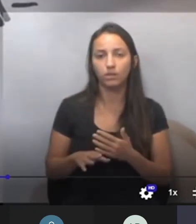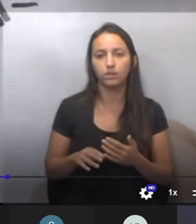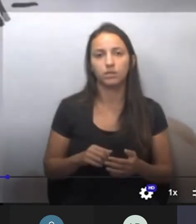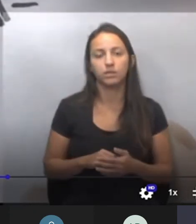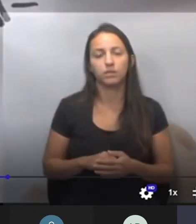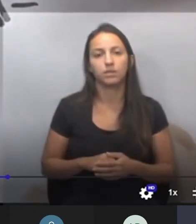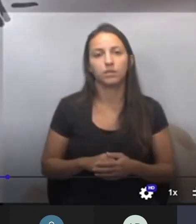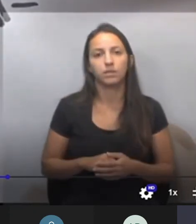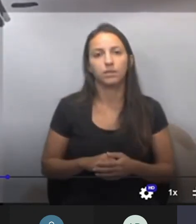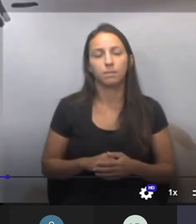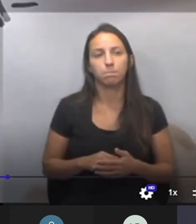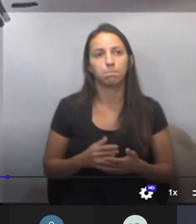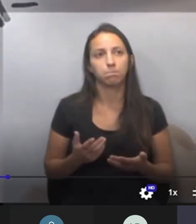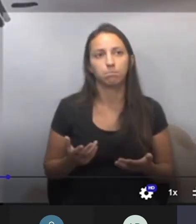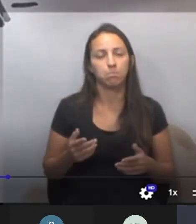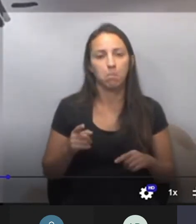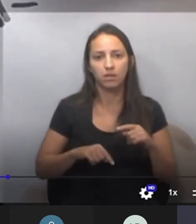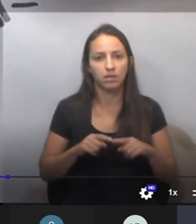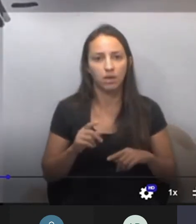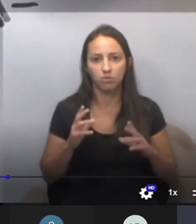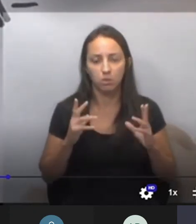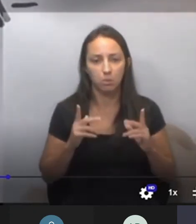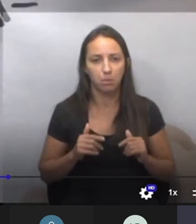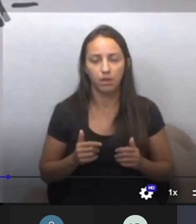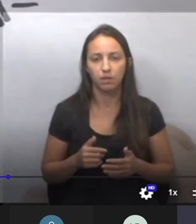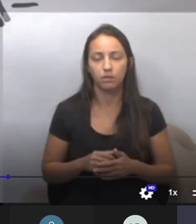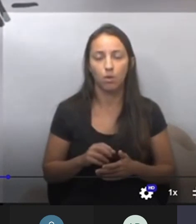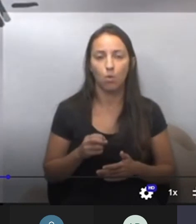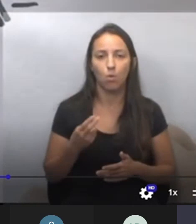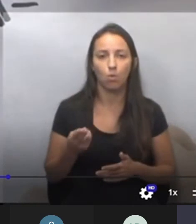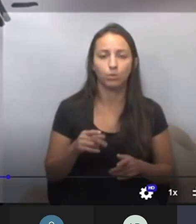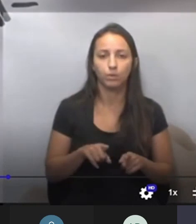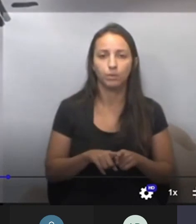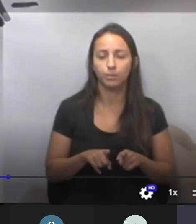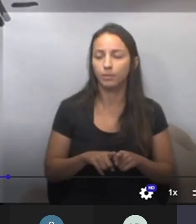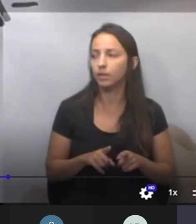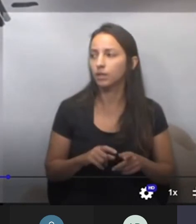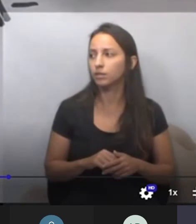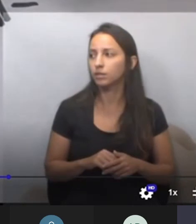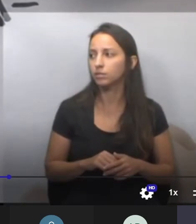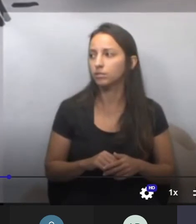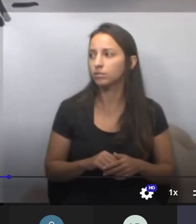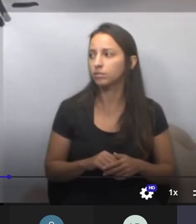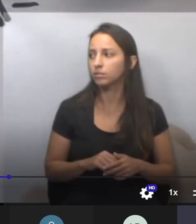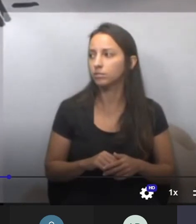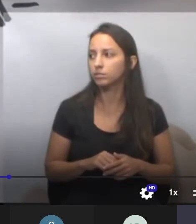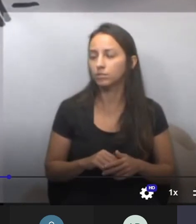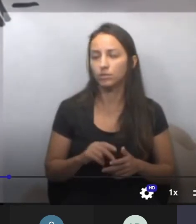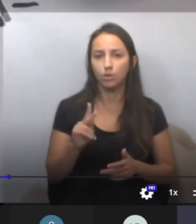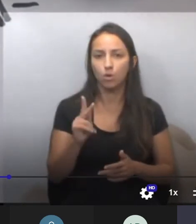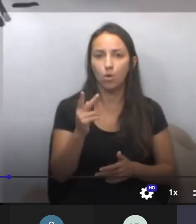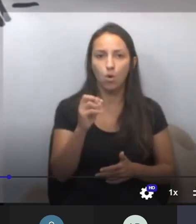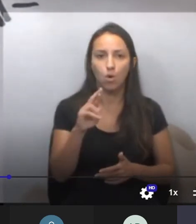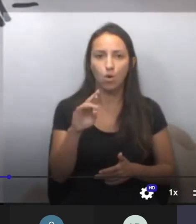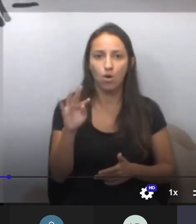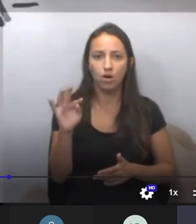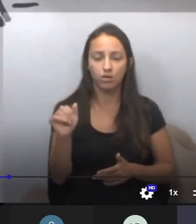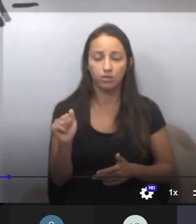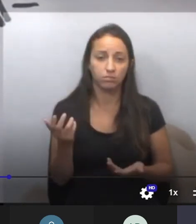de, tanto pode ser material de limpeza, ou então também de horta, por